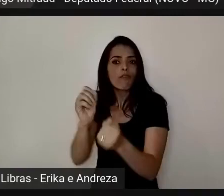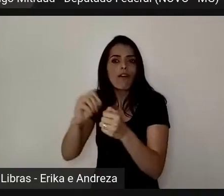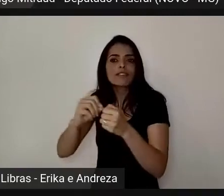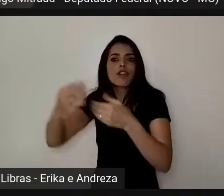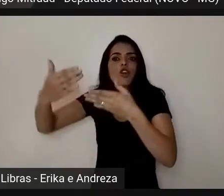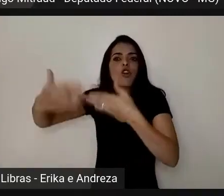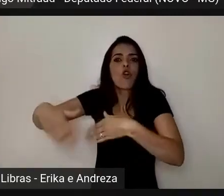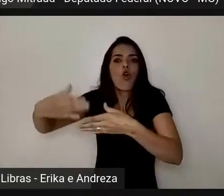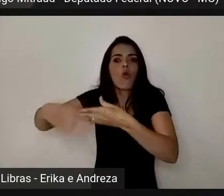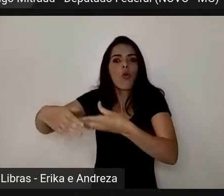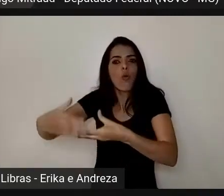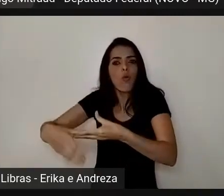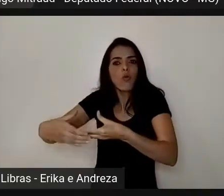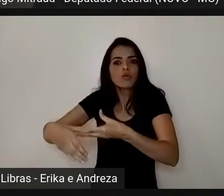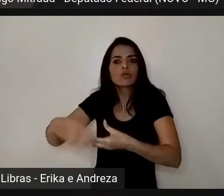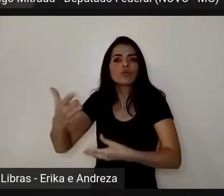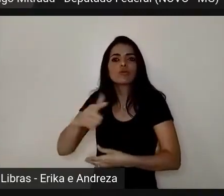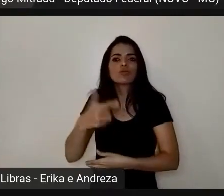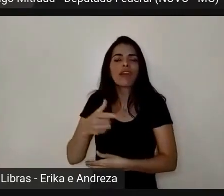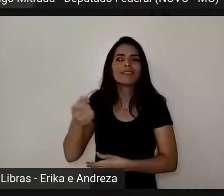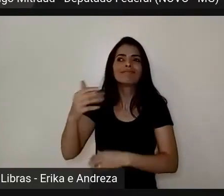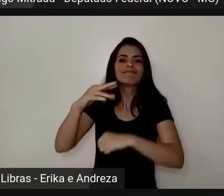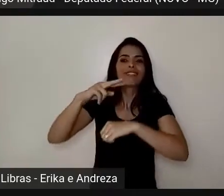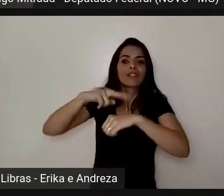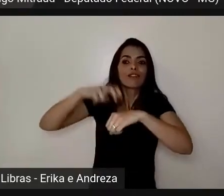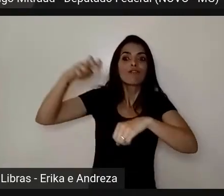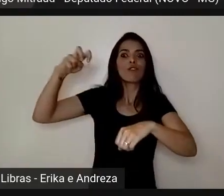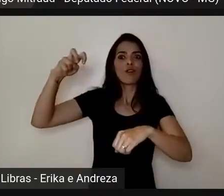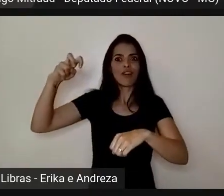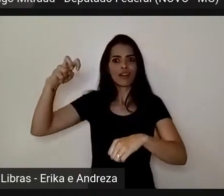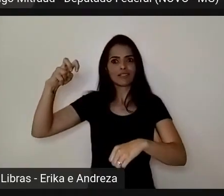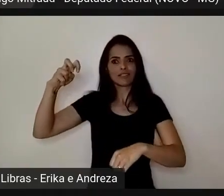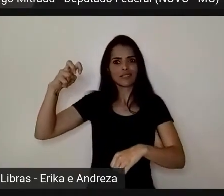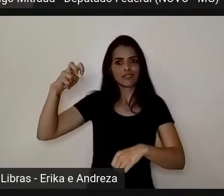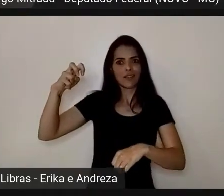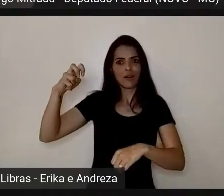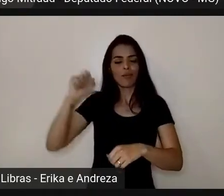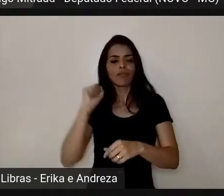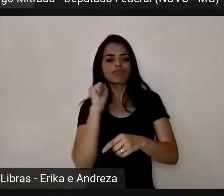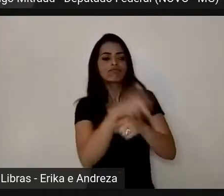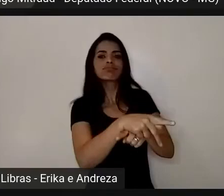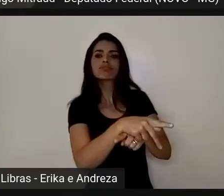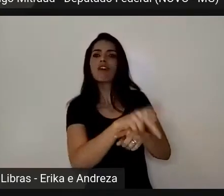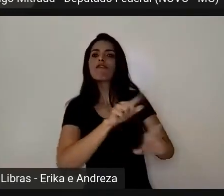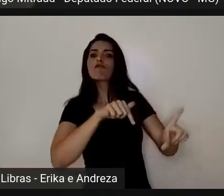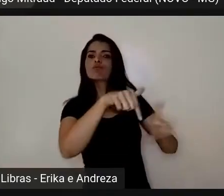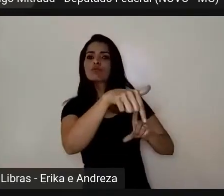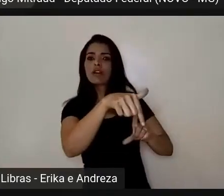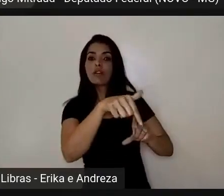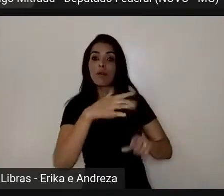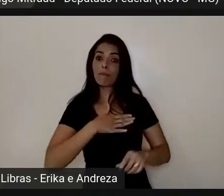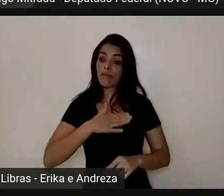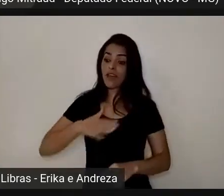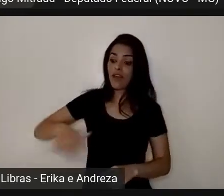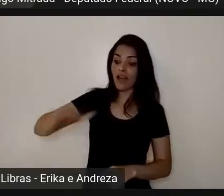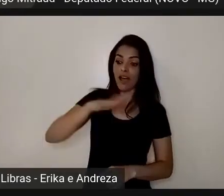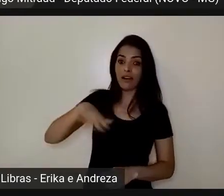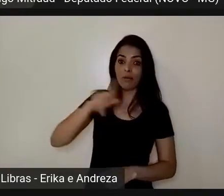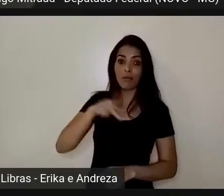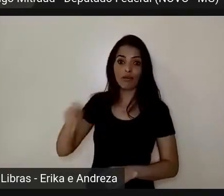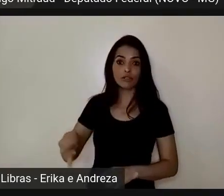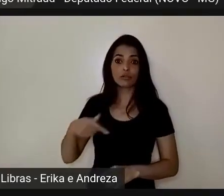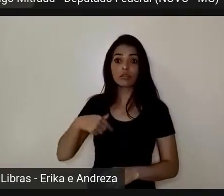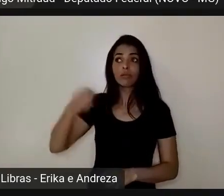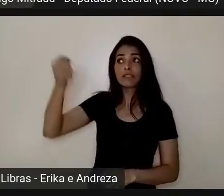como eu posso dizer, um talento, uma vocação para aquele posto, né? Isso na minha área, que é de professor, é imperdoável. O